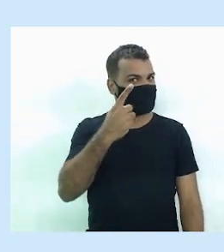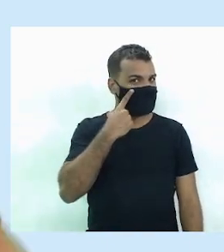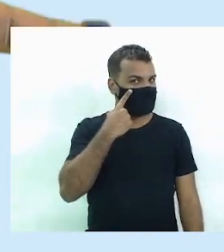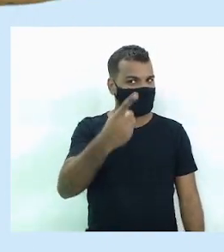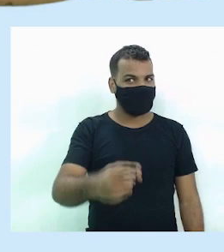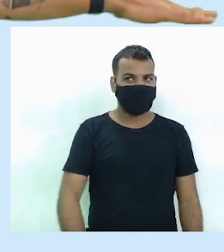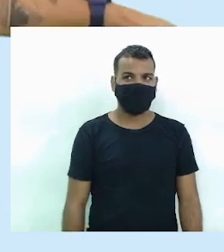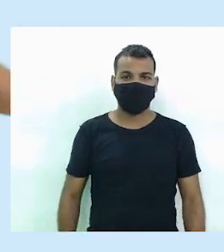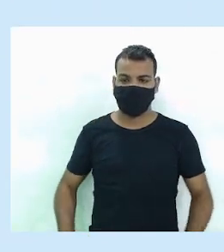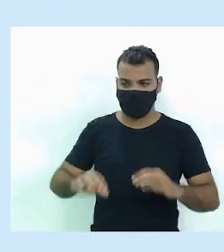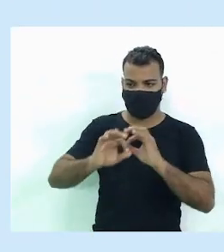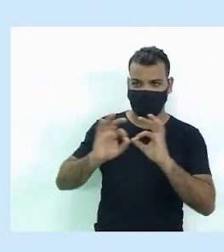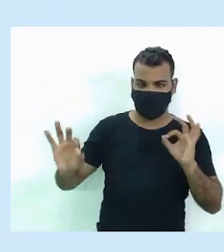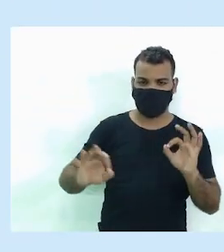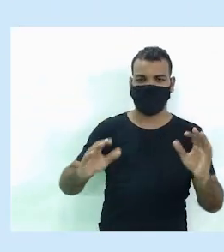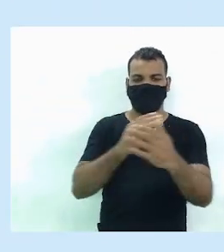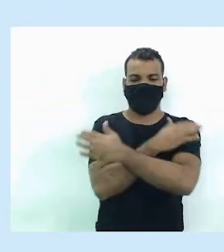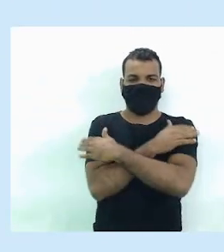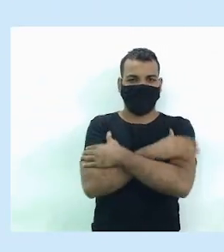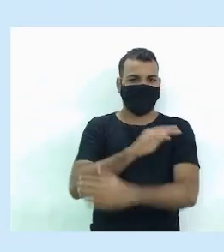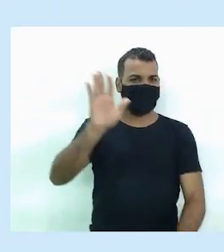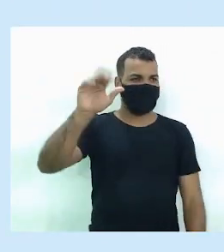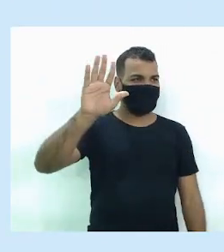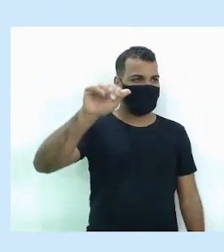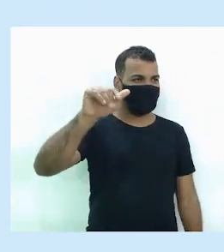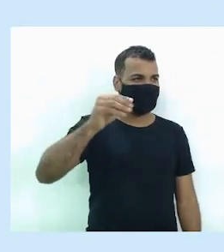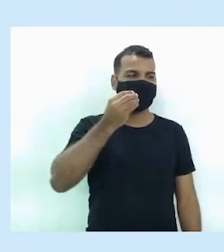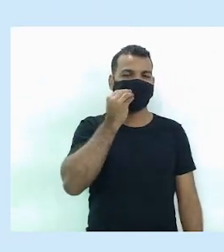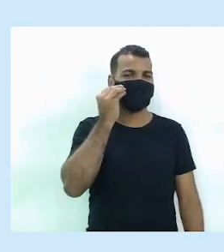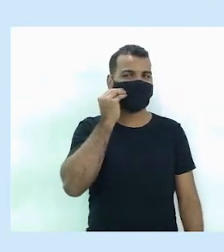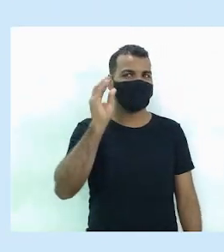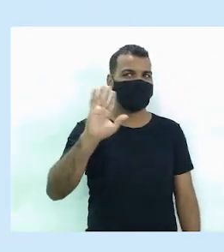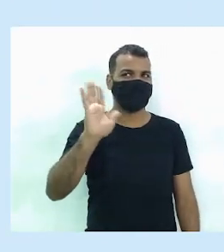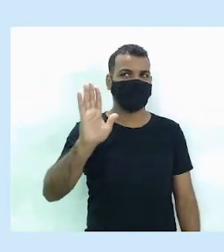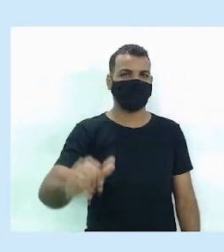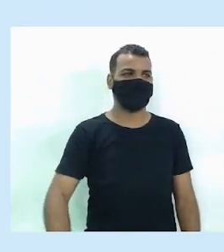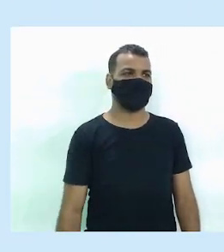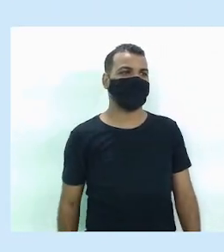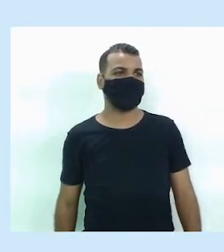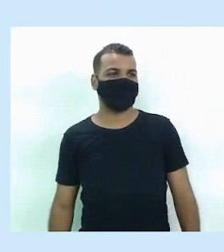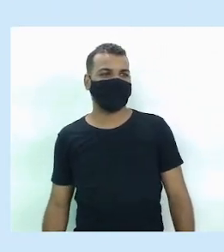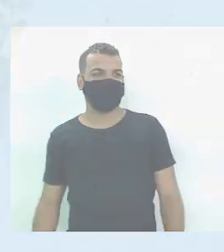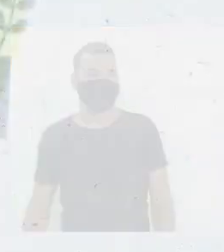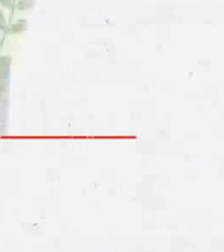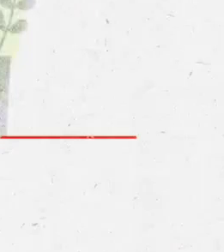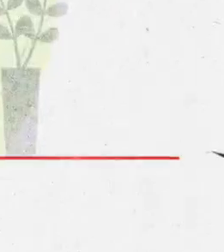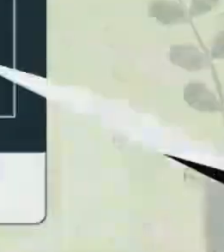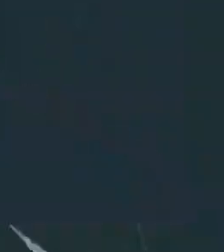tá? Distanciamento social. Forte abraço, forte beijo. Governo de Pernambuco. Mais trabalho, mais futuro. Tchau.